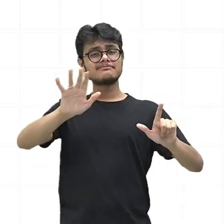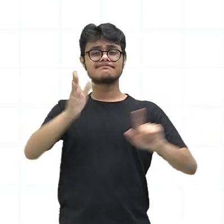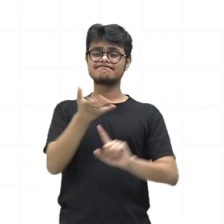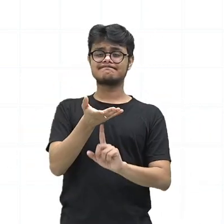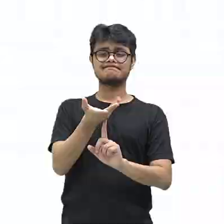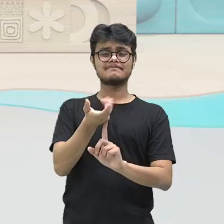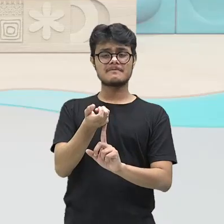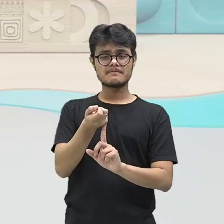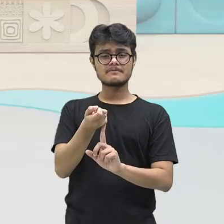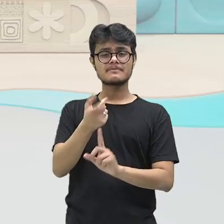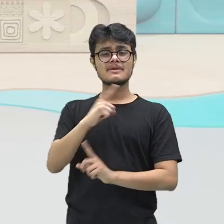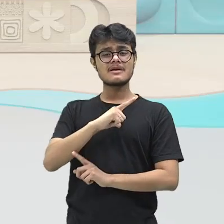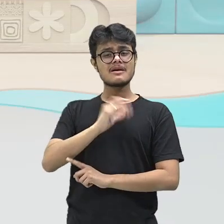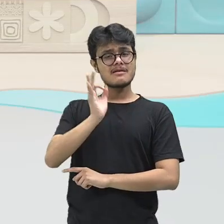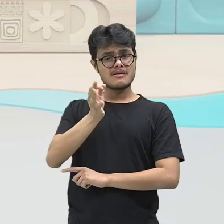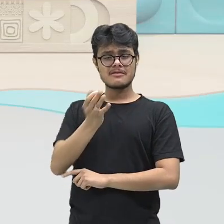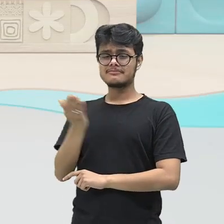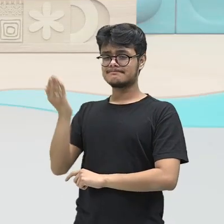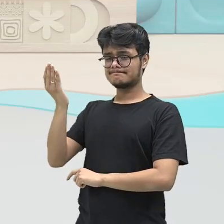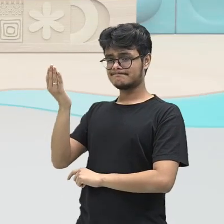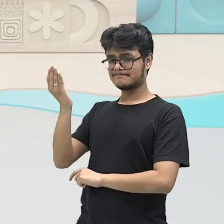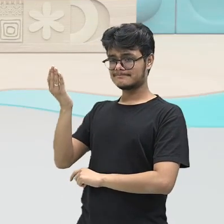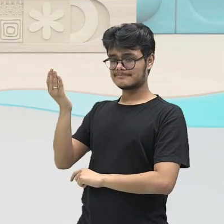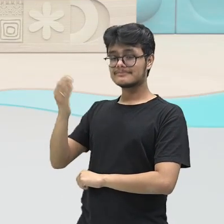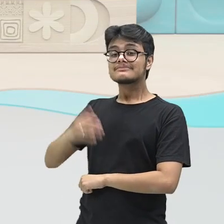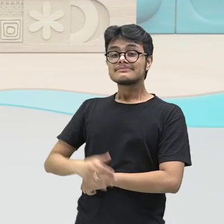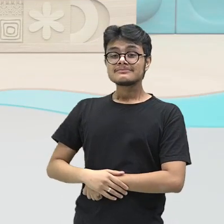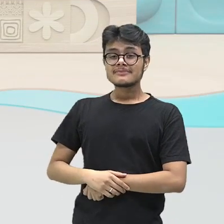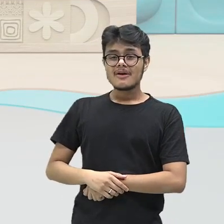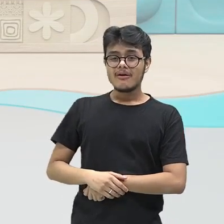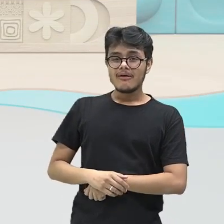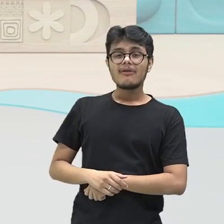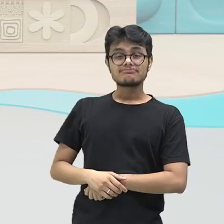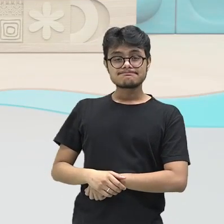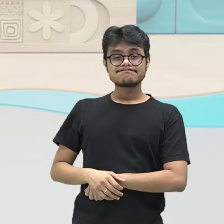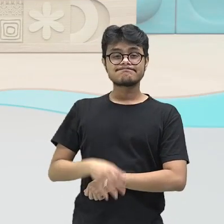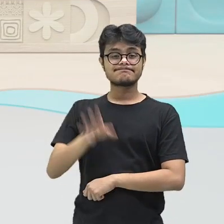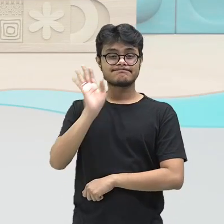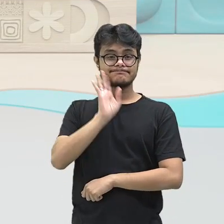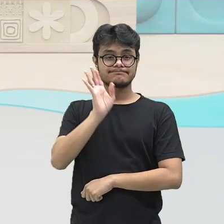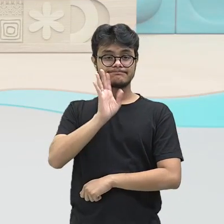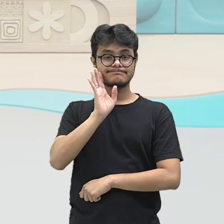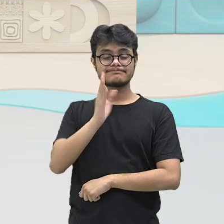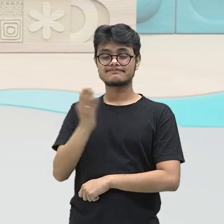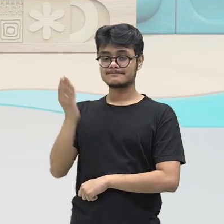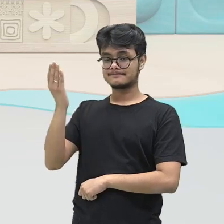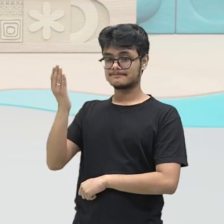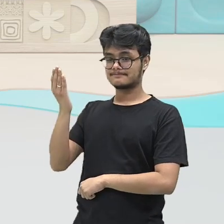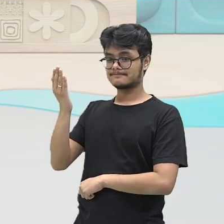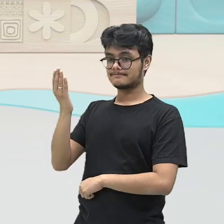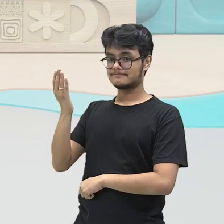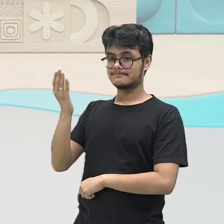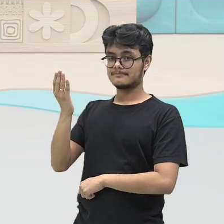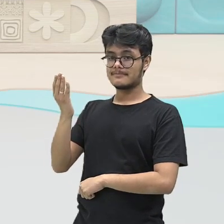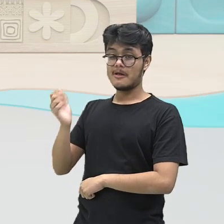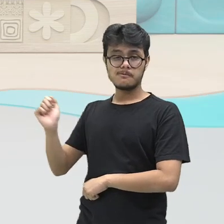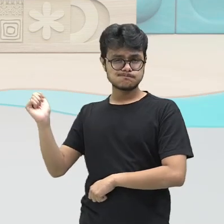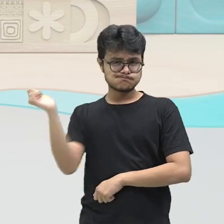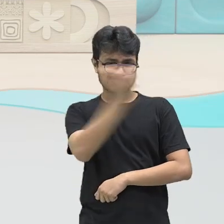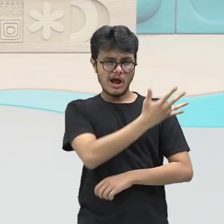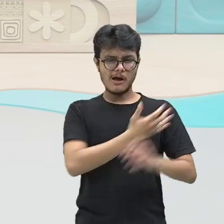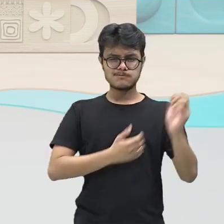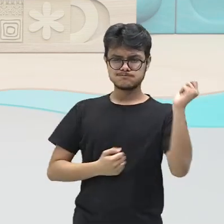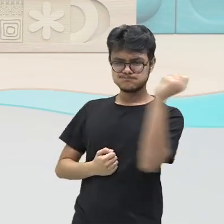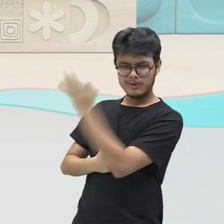ela refaz essa representação do entrudo, olha só. Olha aqui ele colocando, estou ampliando aqui para vocês verem,